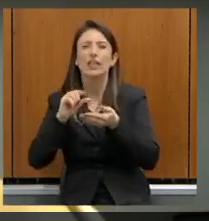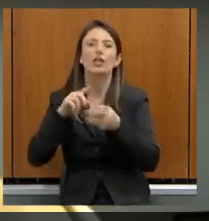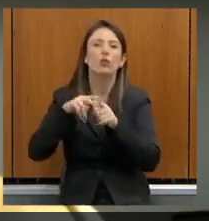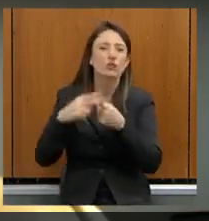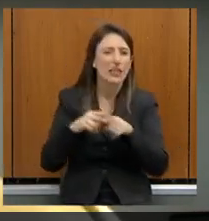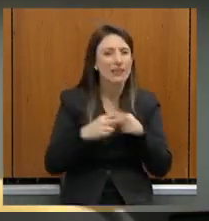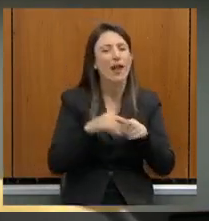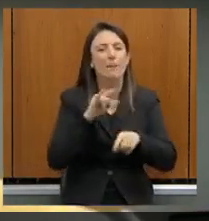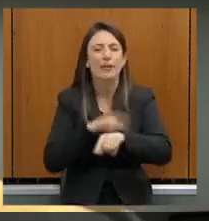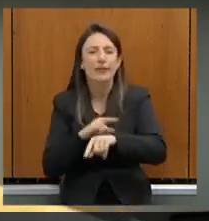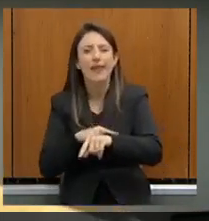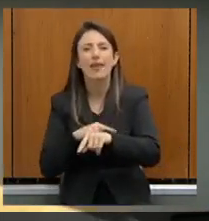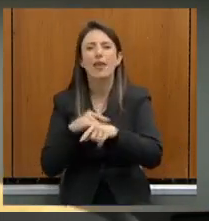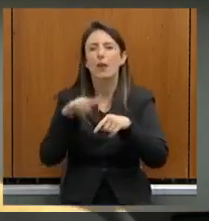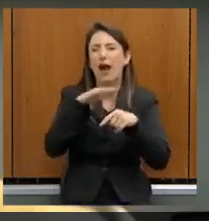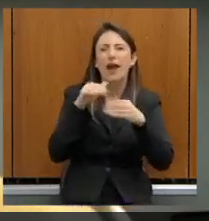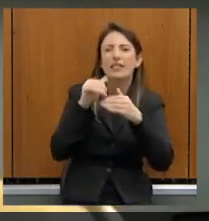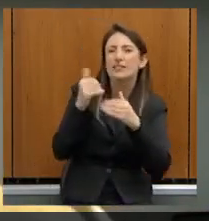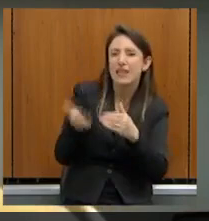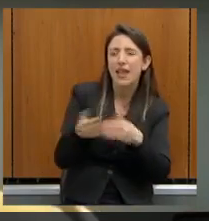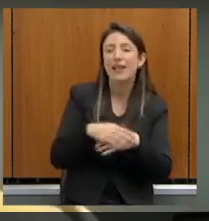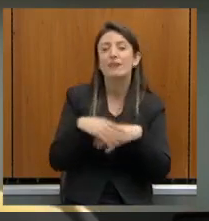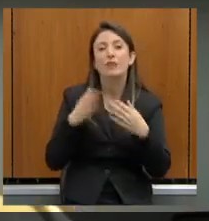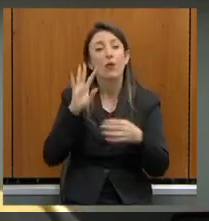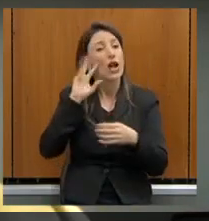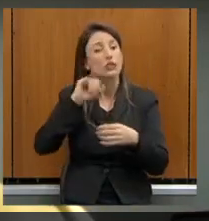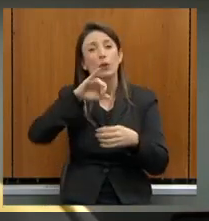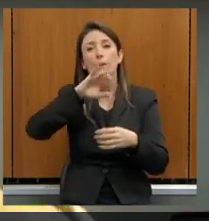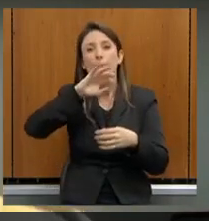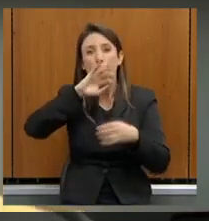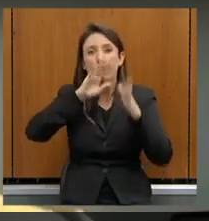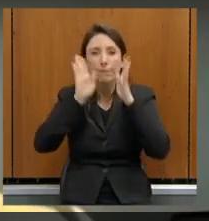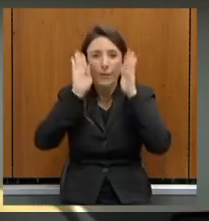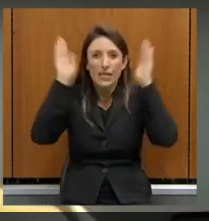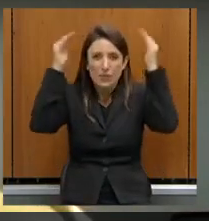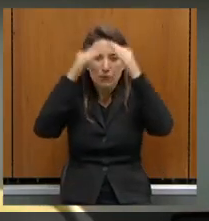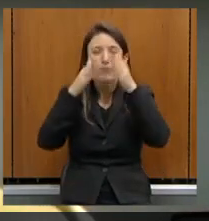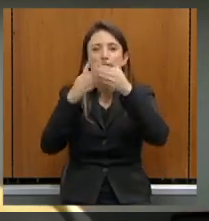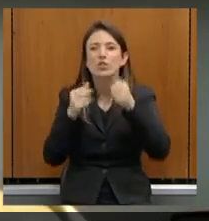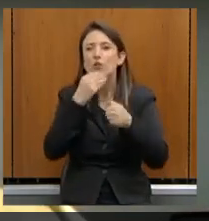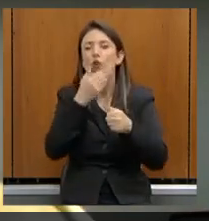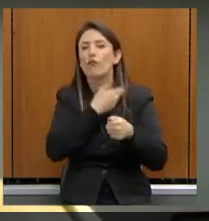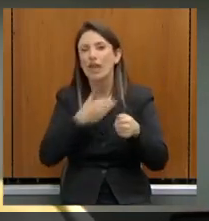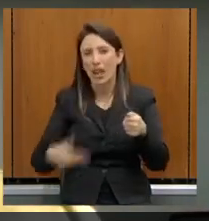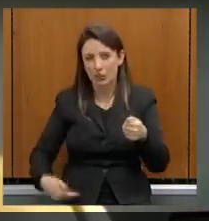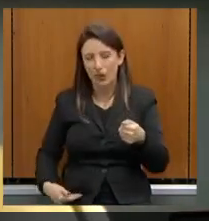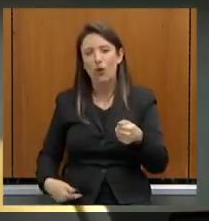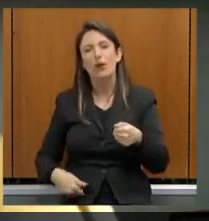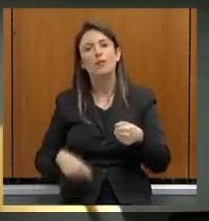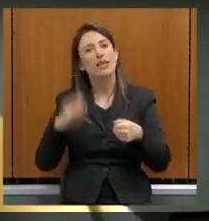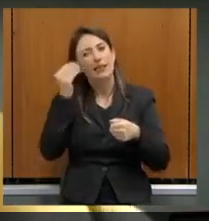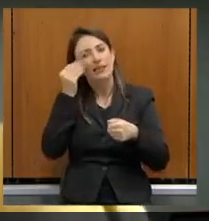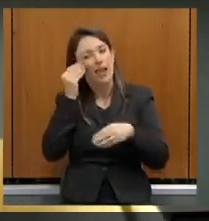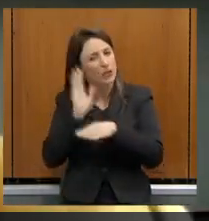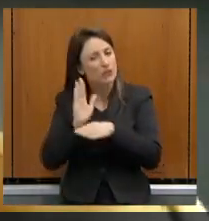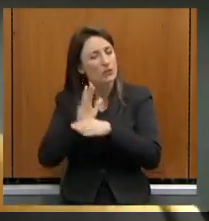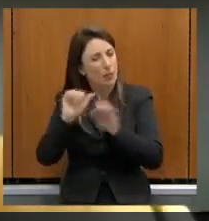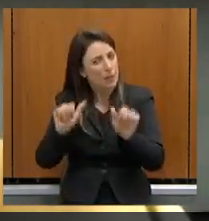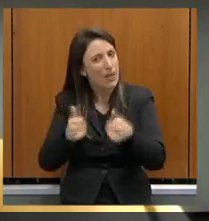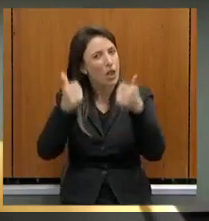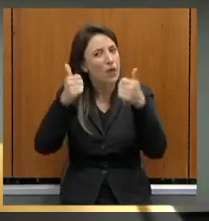me parece que o bispo pediu o governador para melhorar o acesso desse local dessa igrejinha antiga